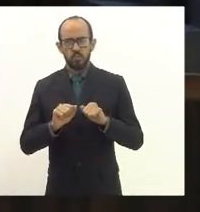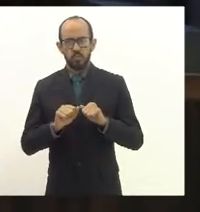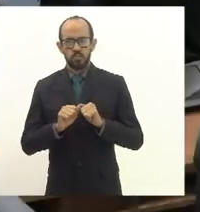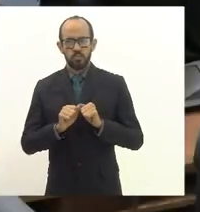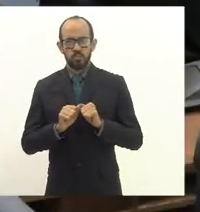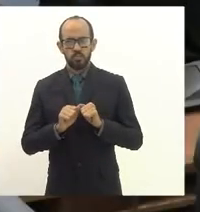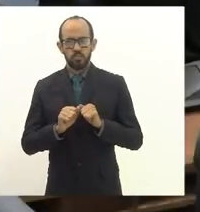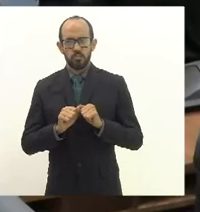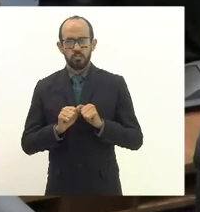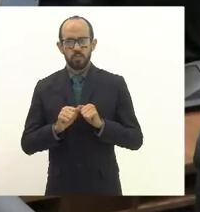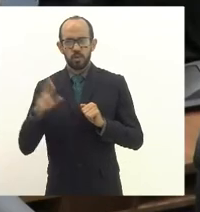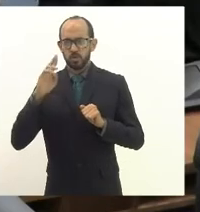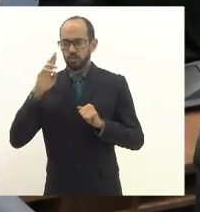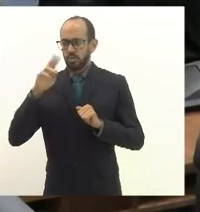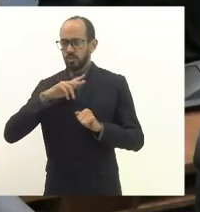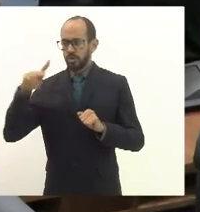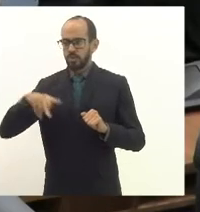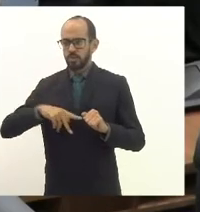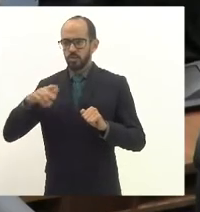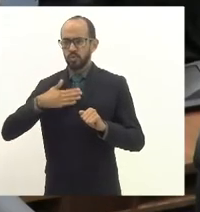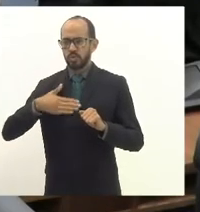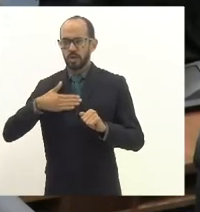Senhor presidente, gostaria de